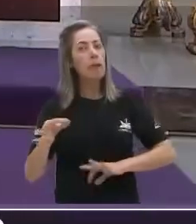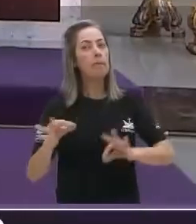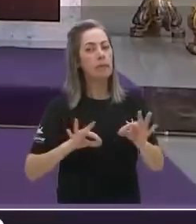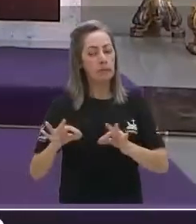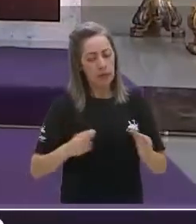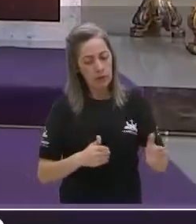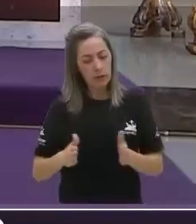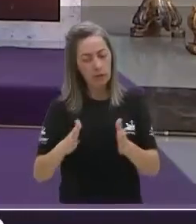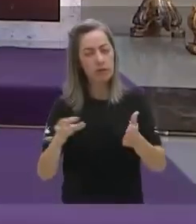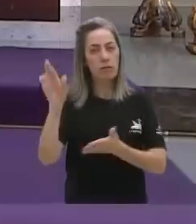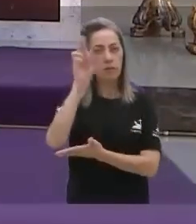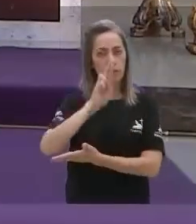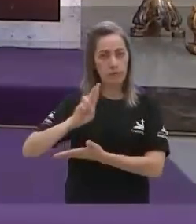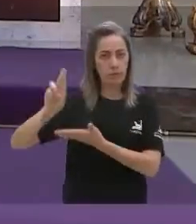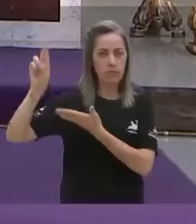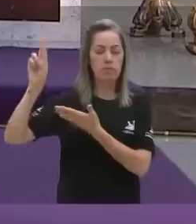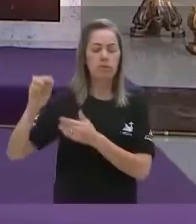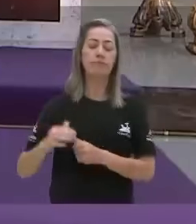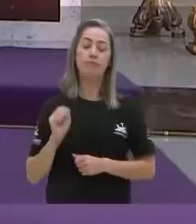Senhor.